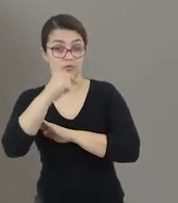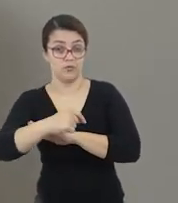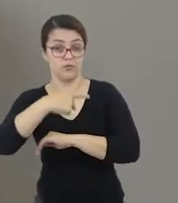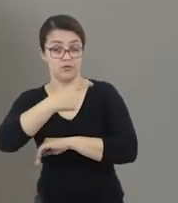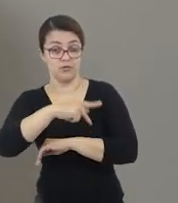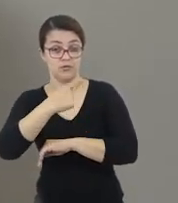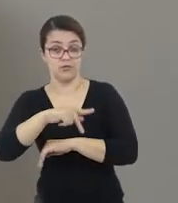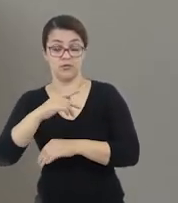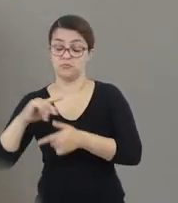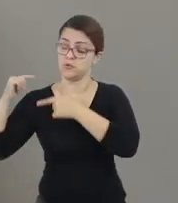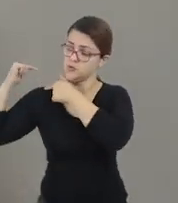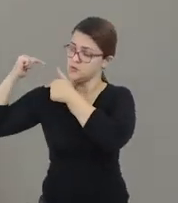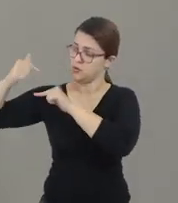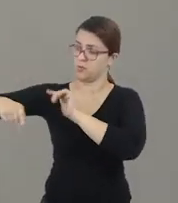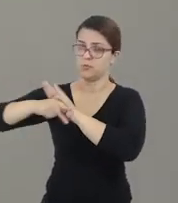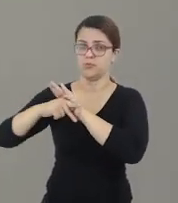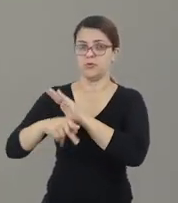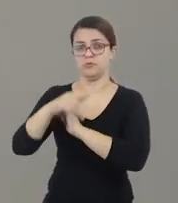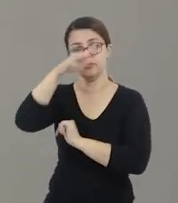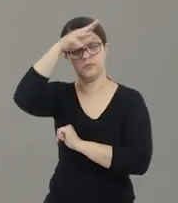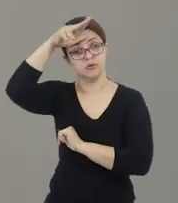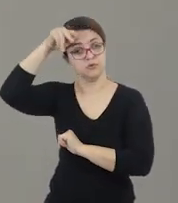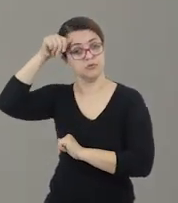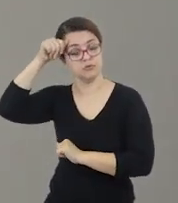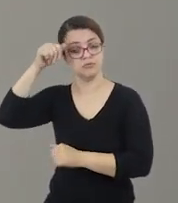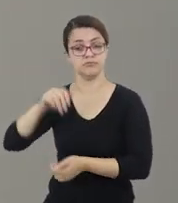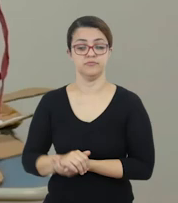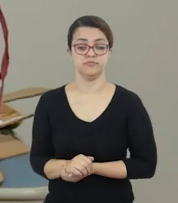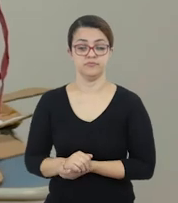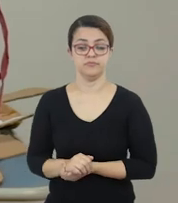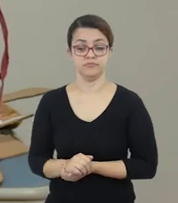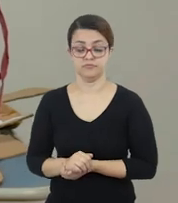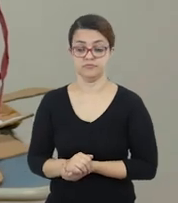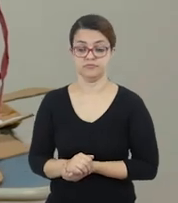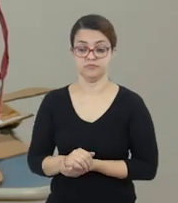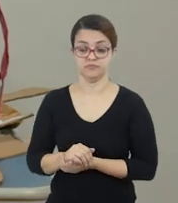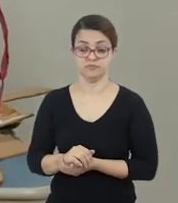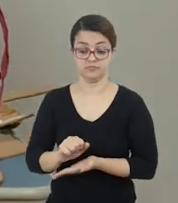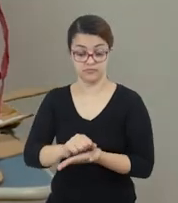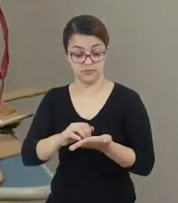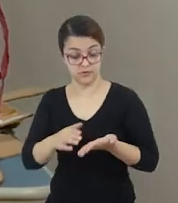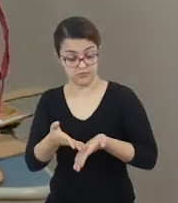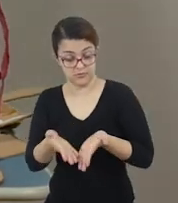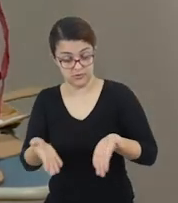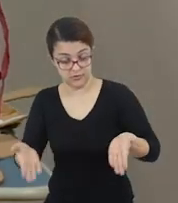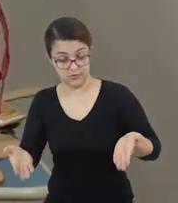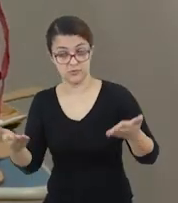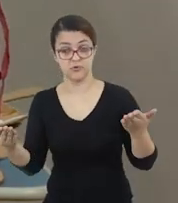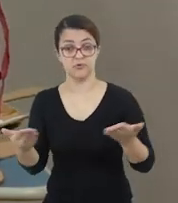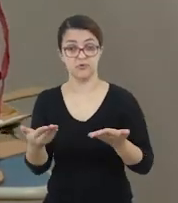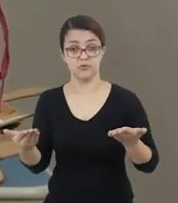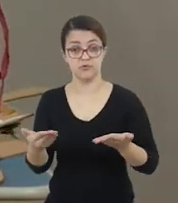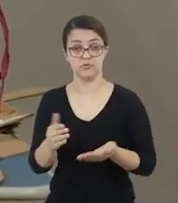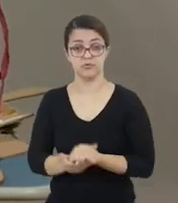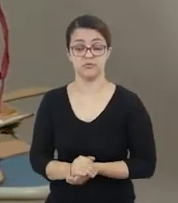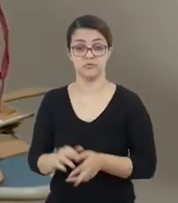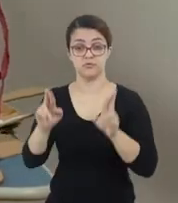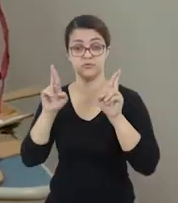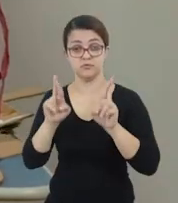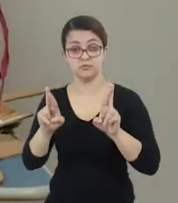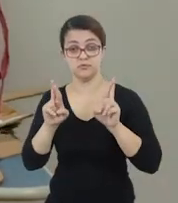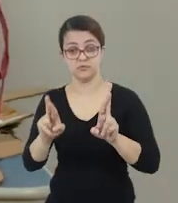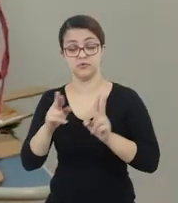animal muito tradicional do Amazonas, tá? Então, essas aqui são as nossas propostas para hoje. Eu espero que